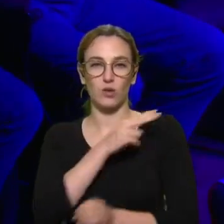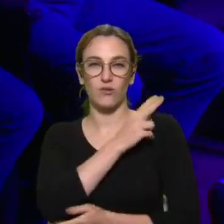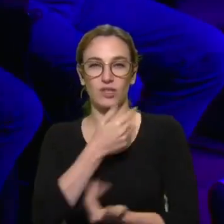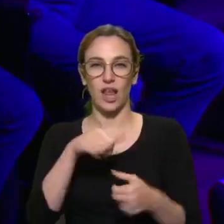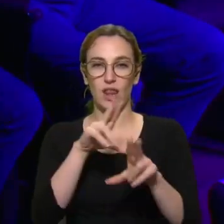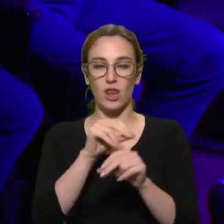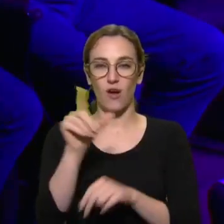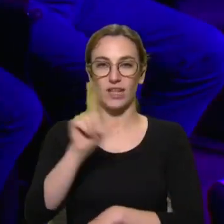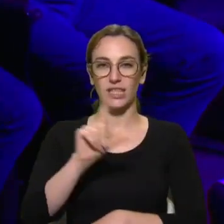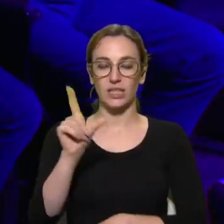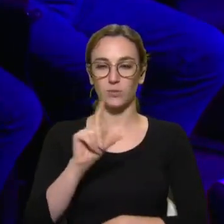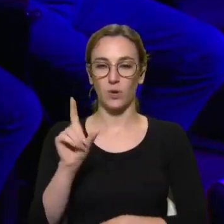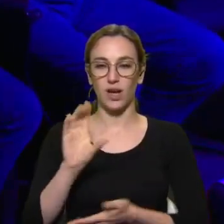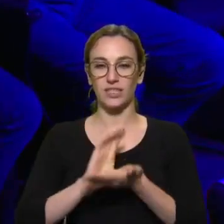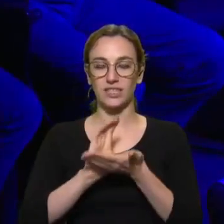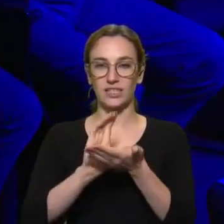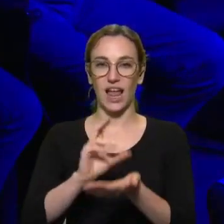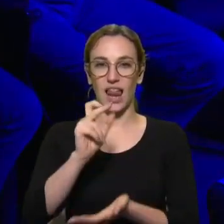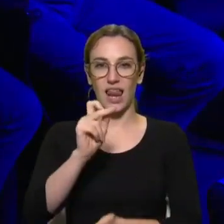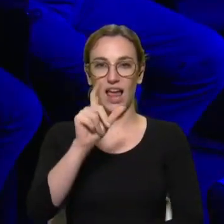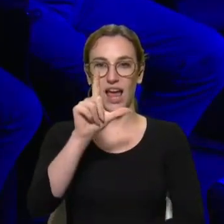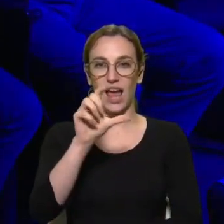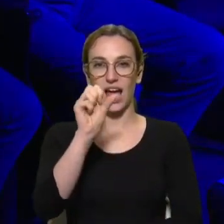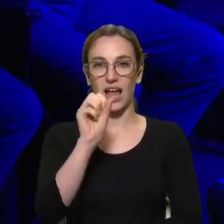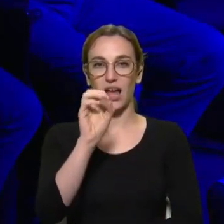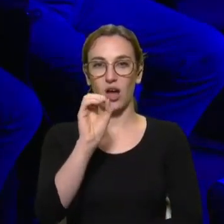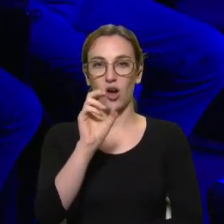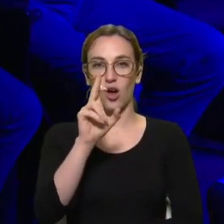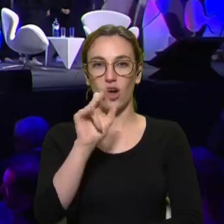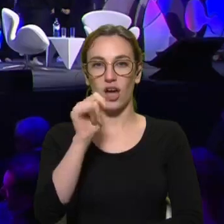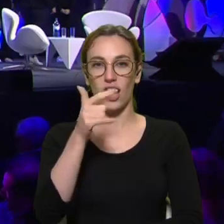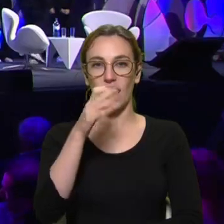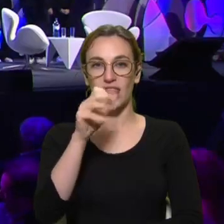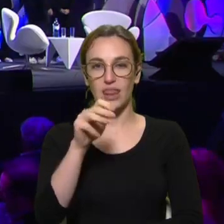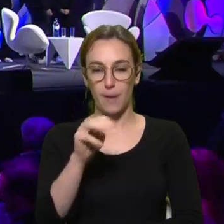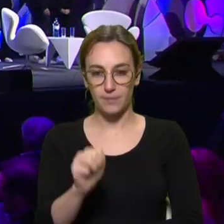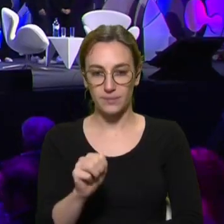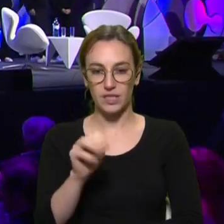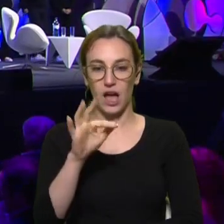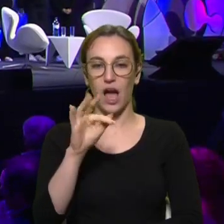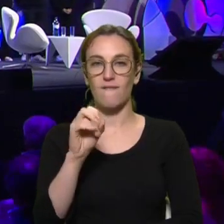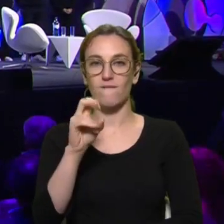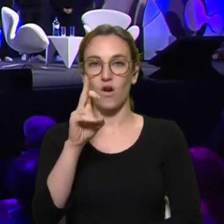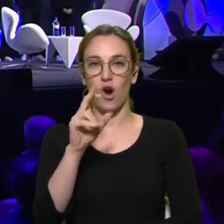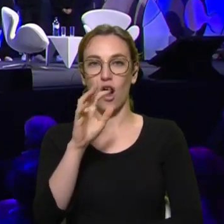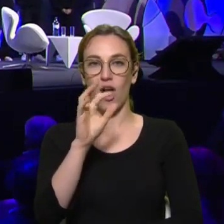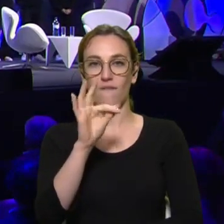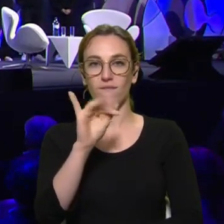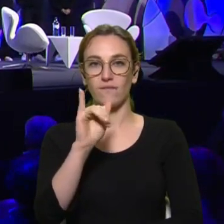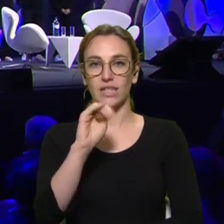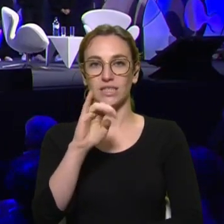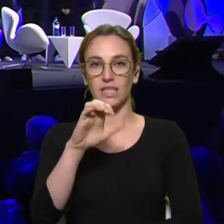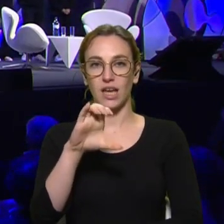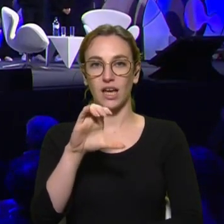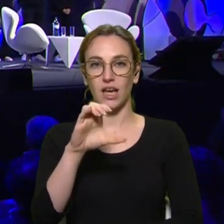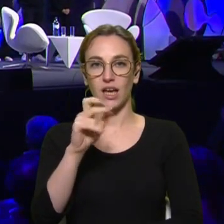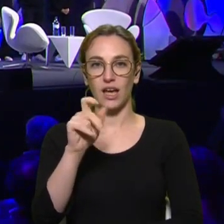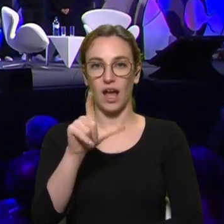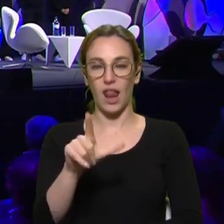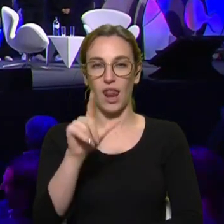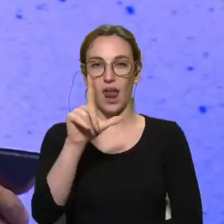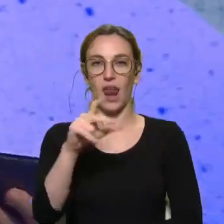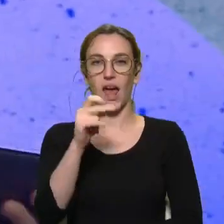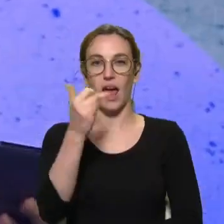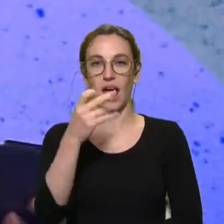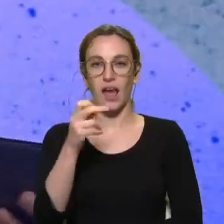Dissertação Algorithms for Physical Layer Authentication. Esta dissertação de mestrado propõe a autenticação de dispositivos que